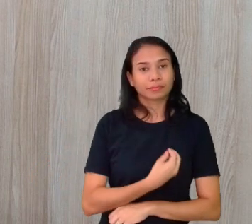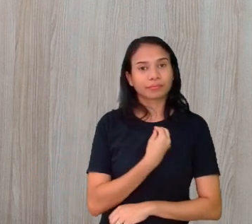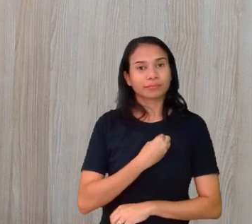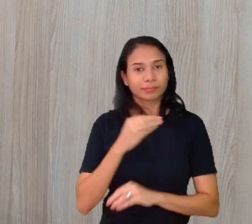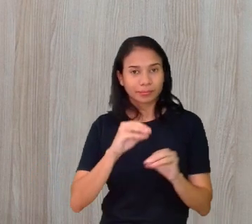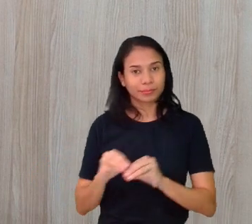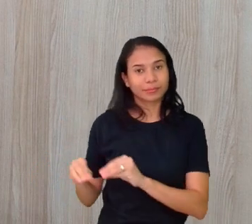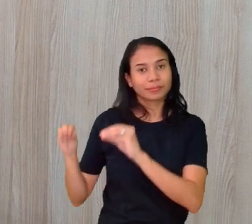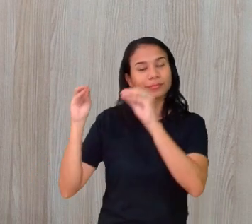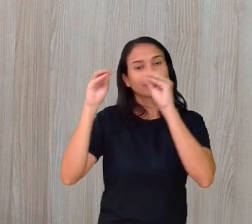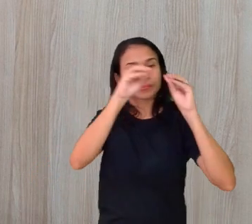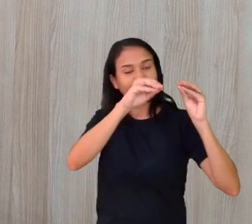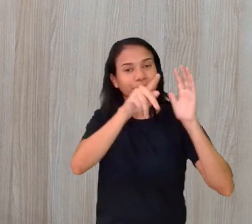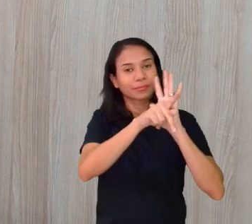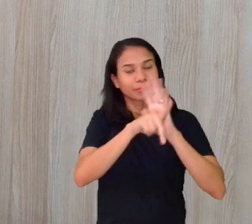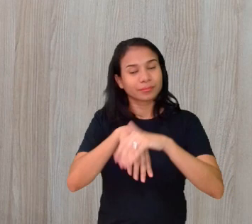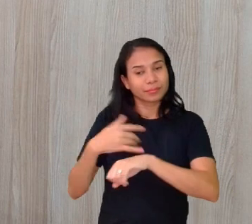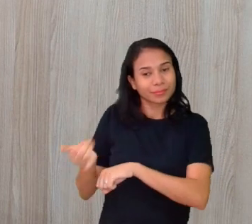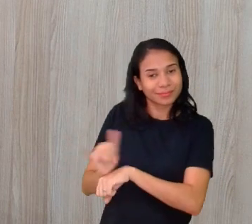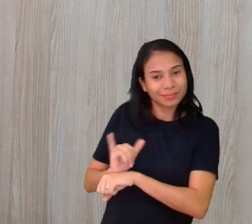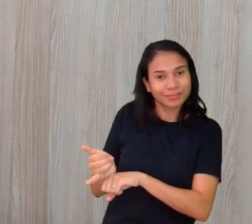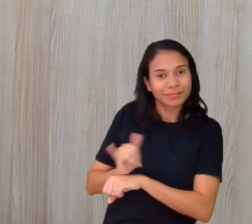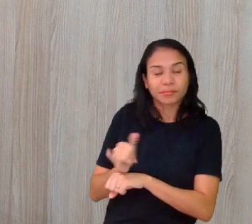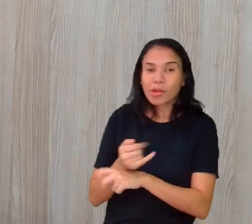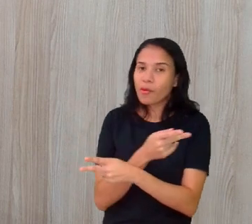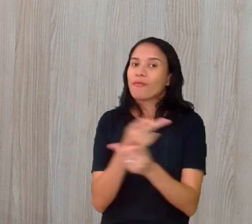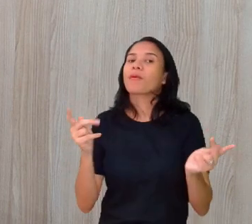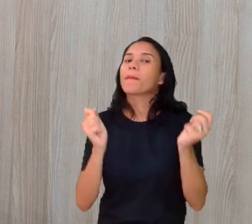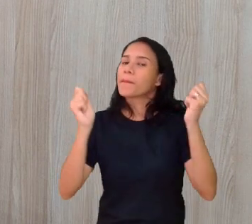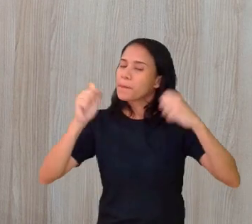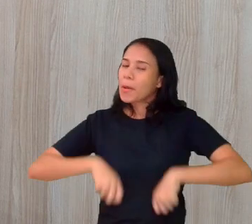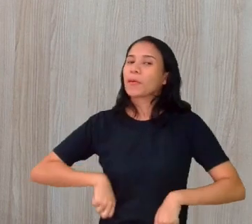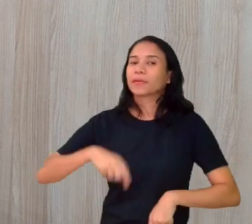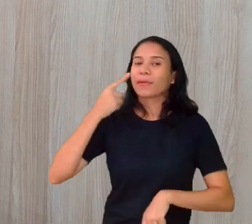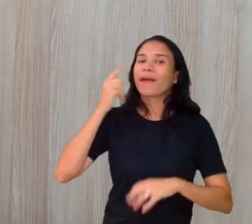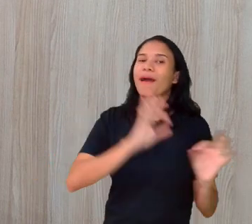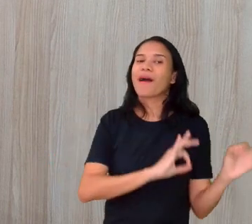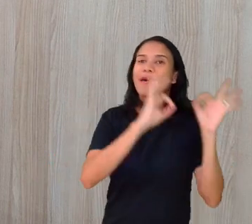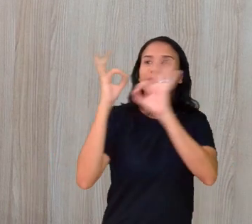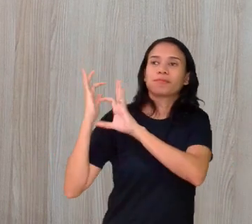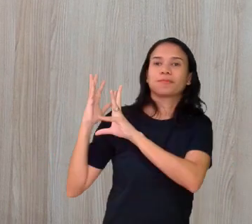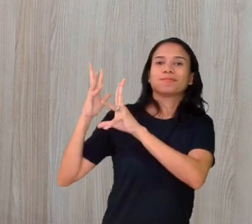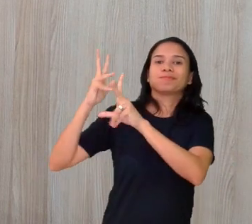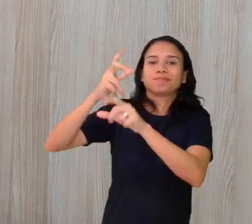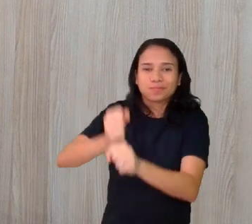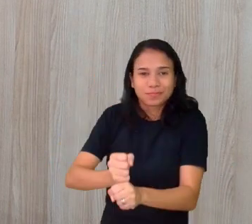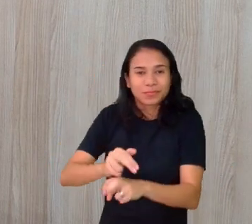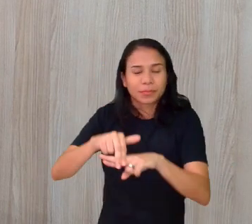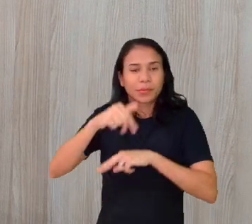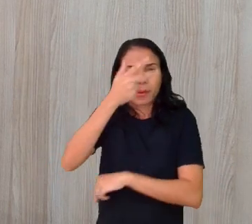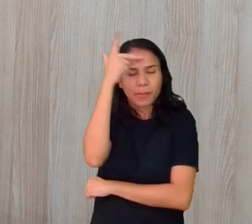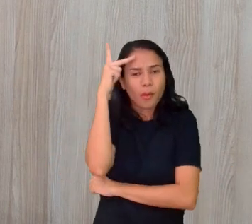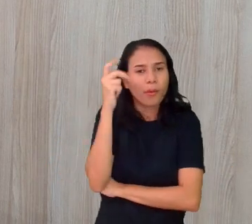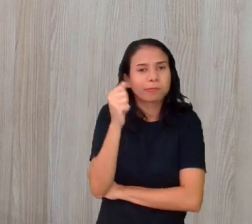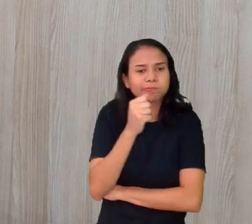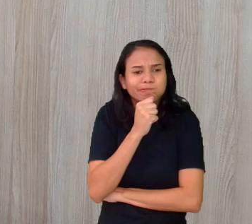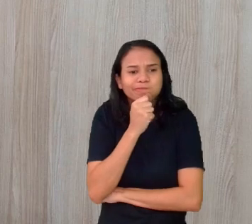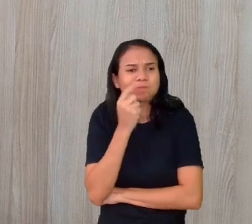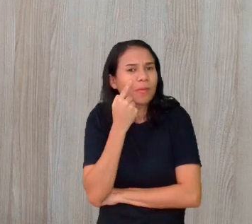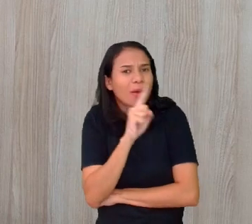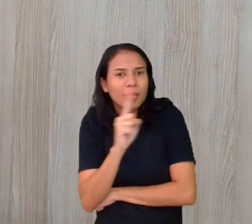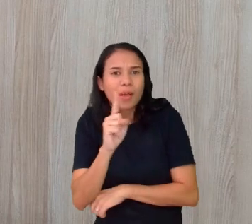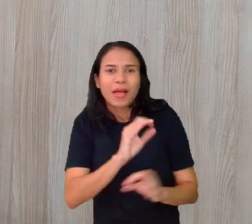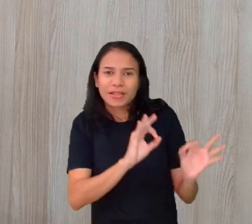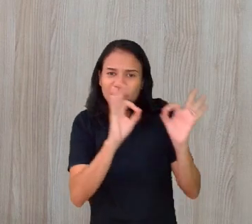lá pro canal do YouTube e vocês podem revisar. Quem não assistir a aula